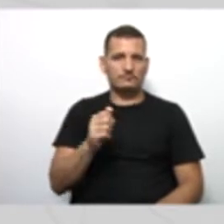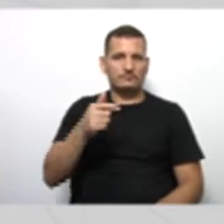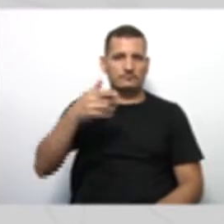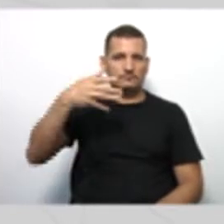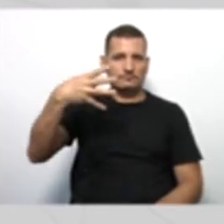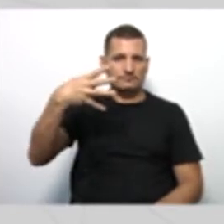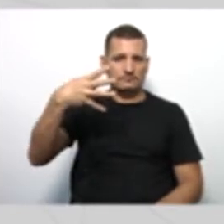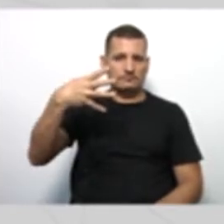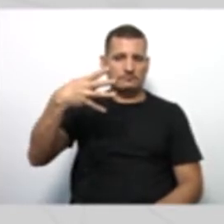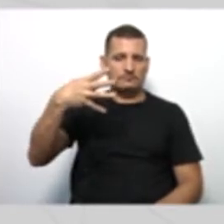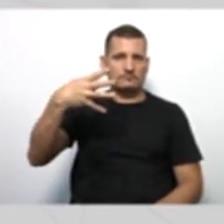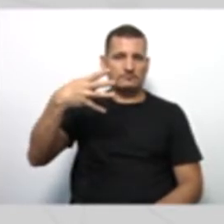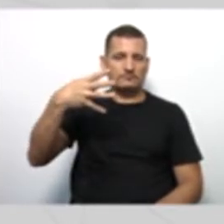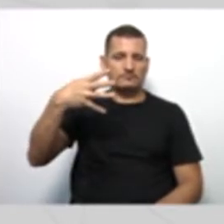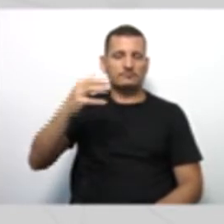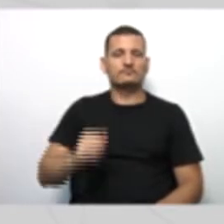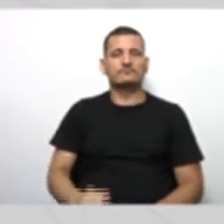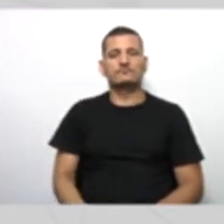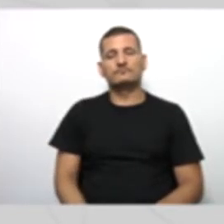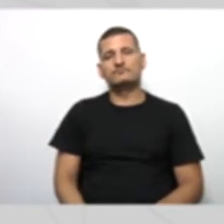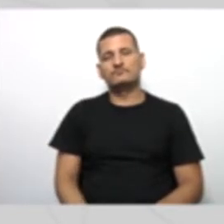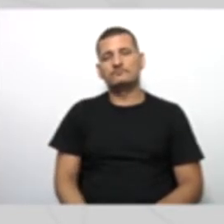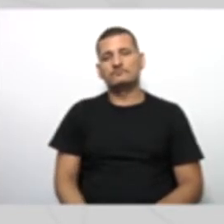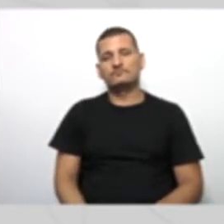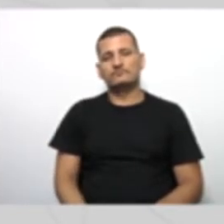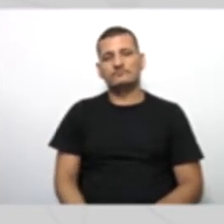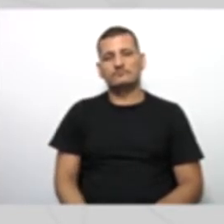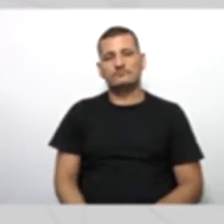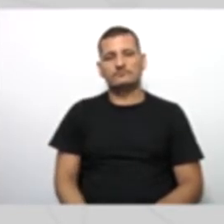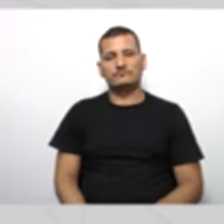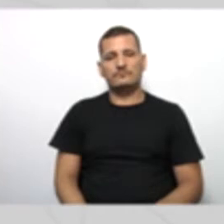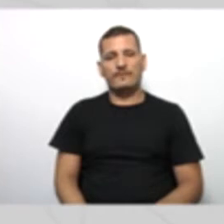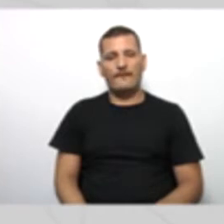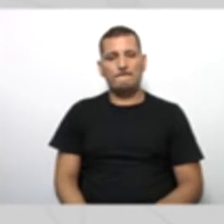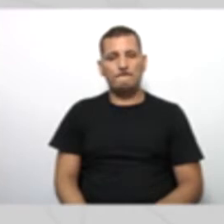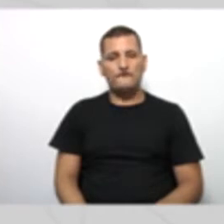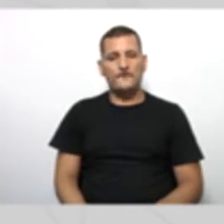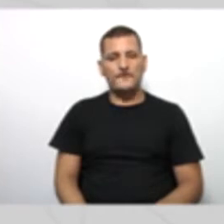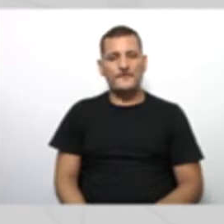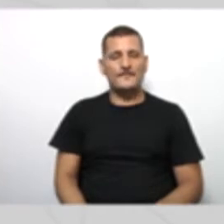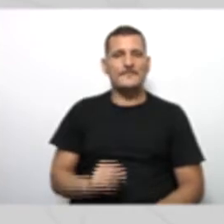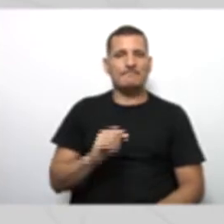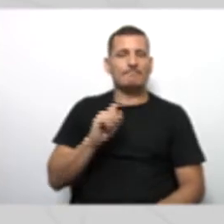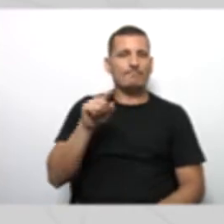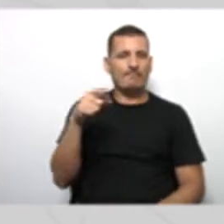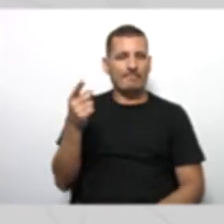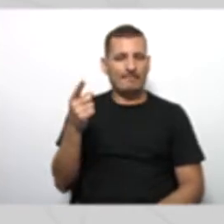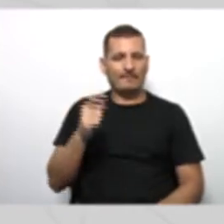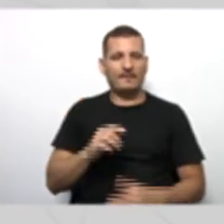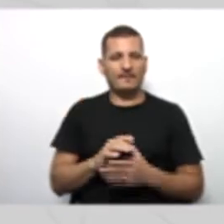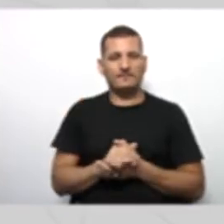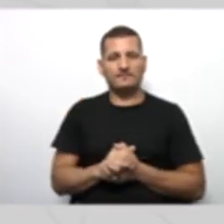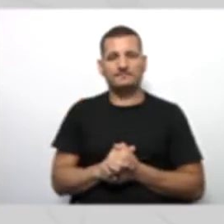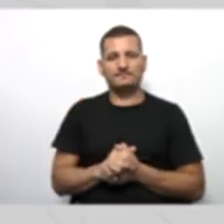alta. Se é alto, a pontuação é 3. E aí, conforme vai diminuindo o